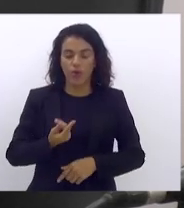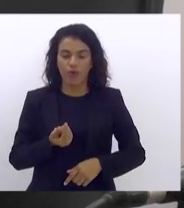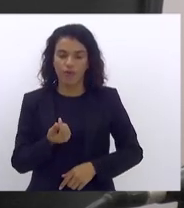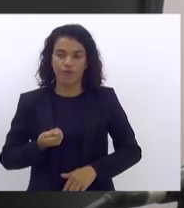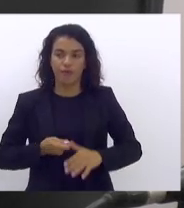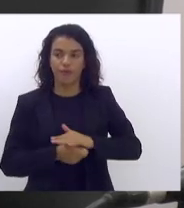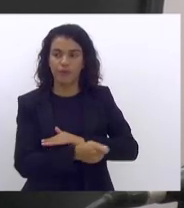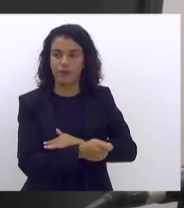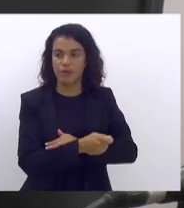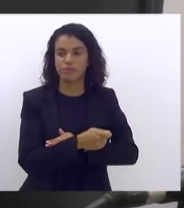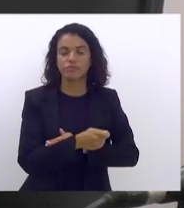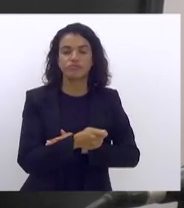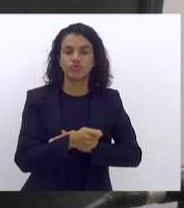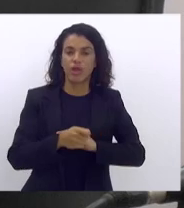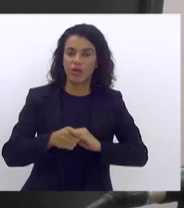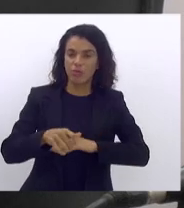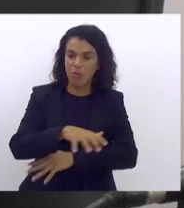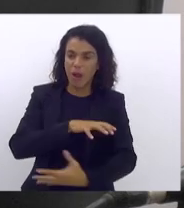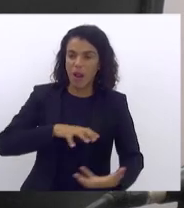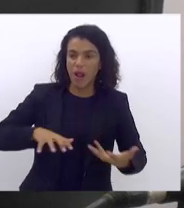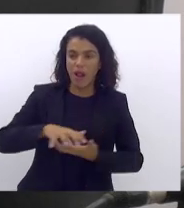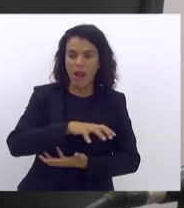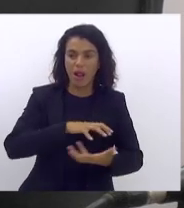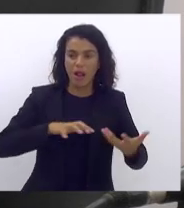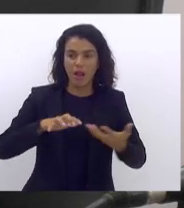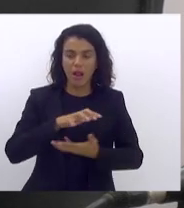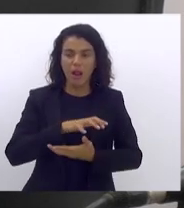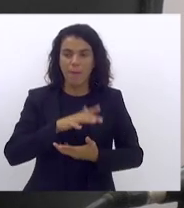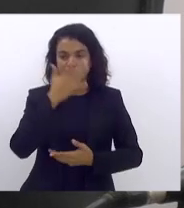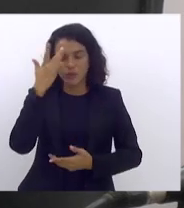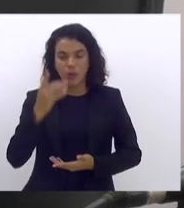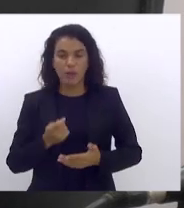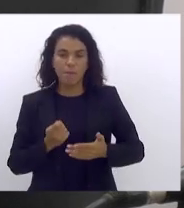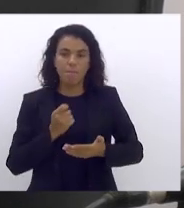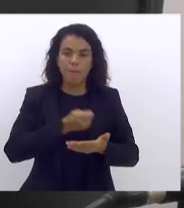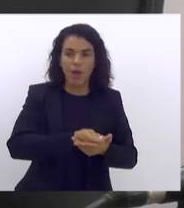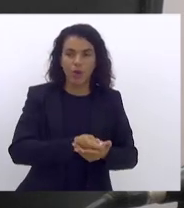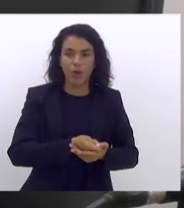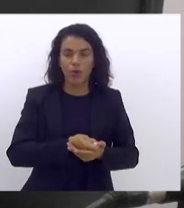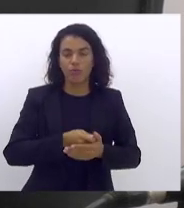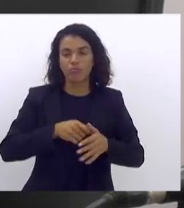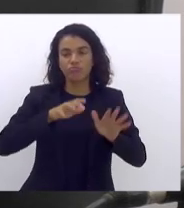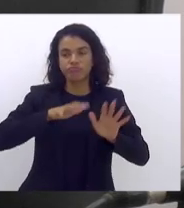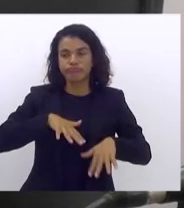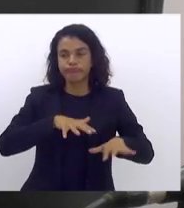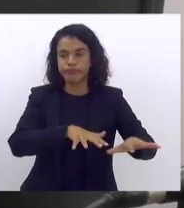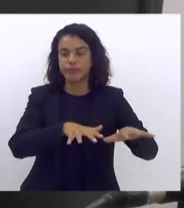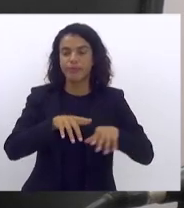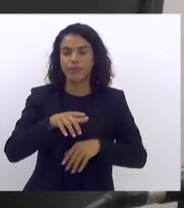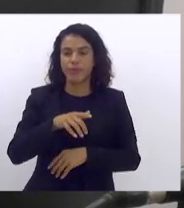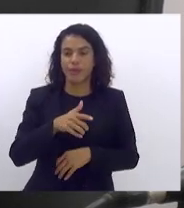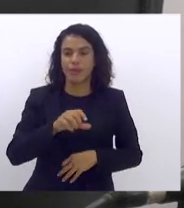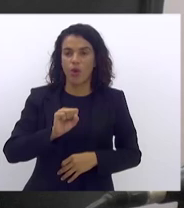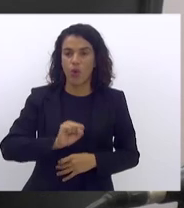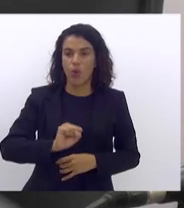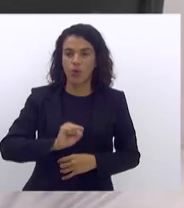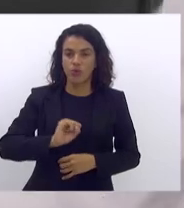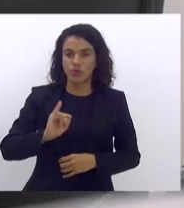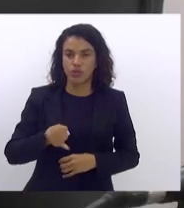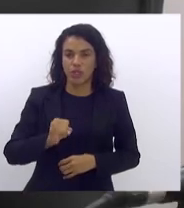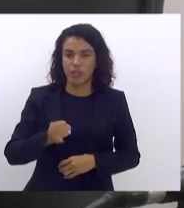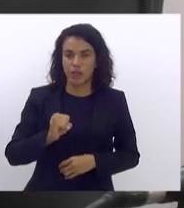financiado os atos terroristas praticados no Distrito Federal no dia 8 de janeiro de 2023. Foi um